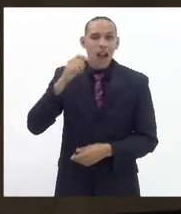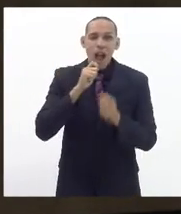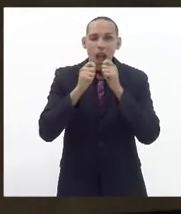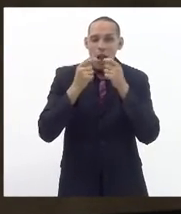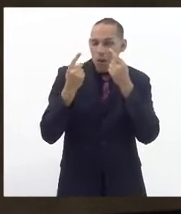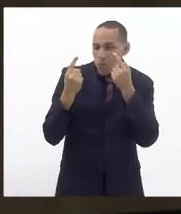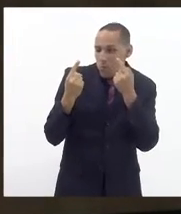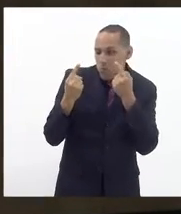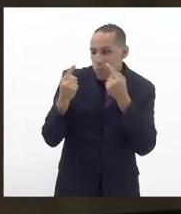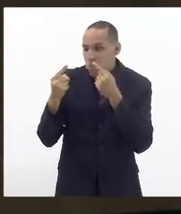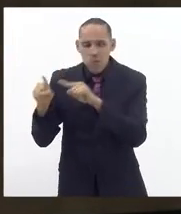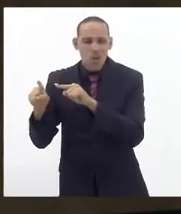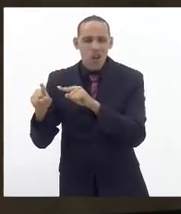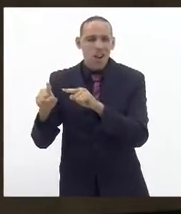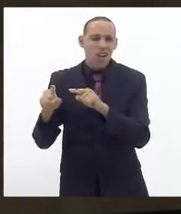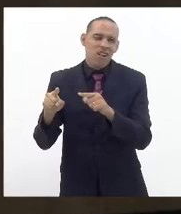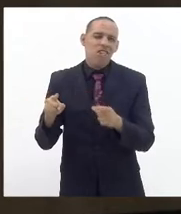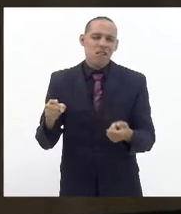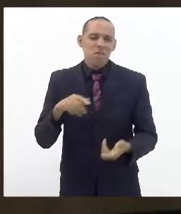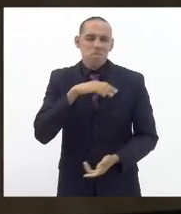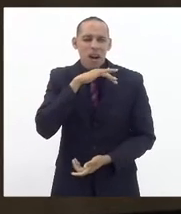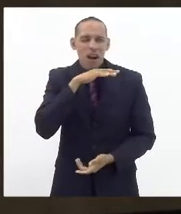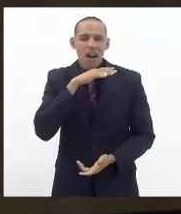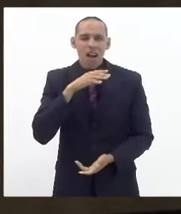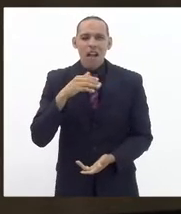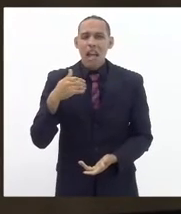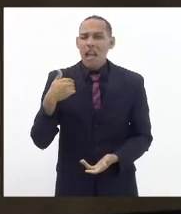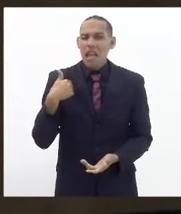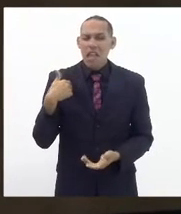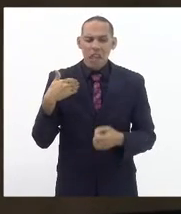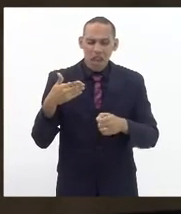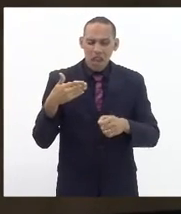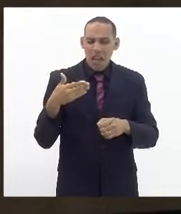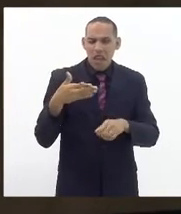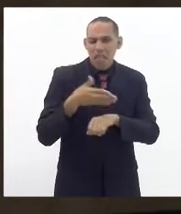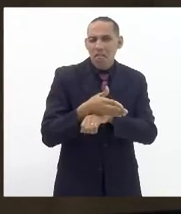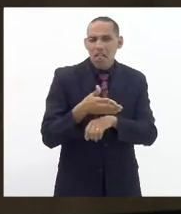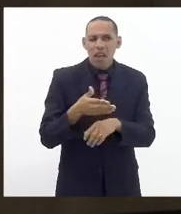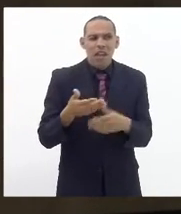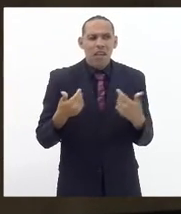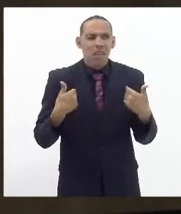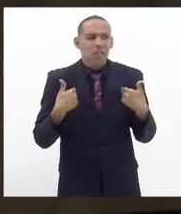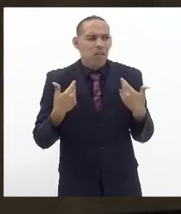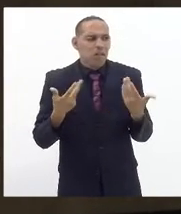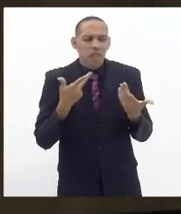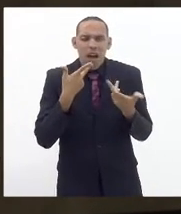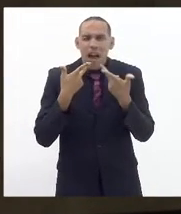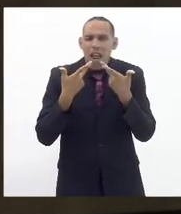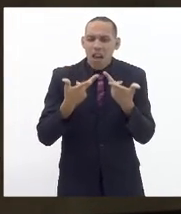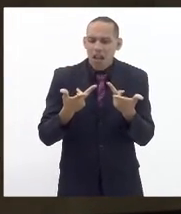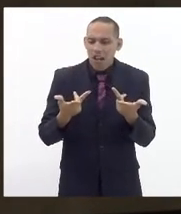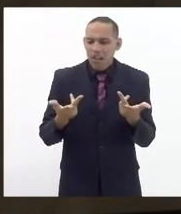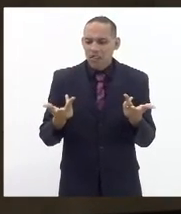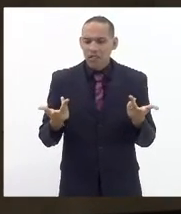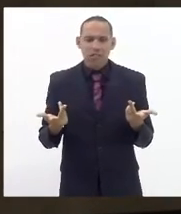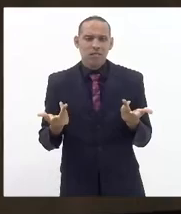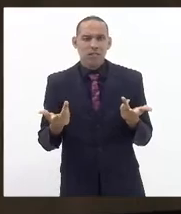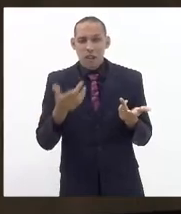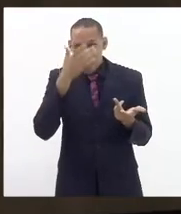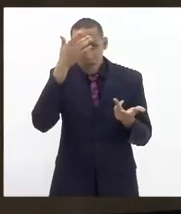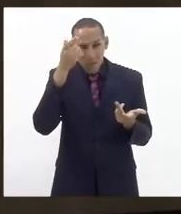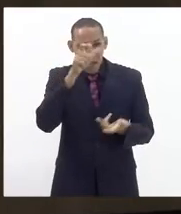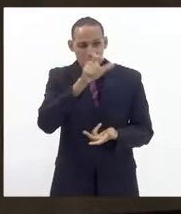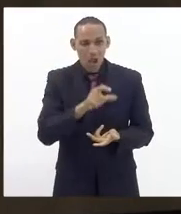imprensa de forma covarde. E aqui eu não vou entrar na seara de, por exemplo, dizer que uma das pessoas